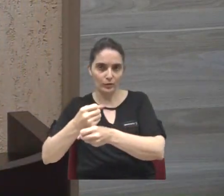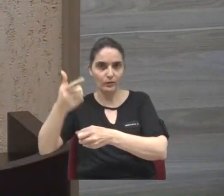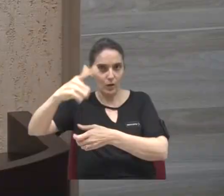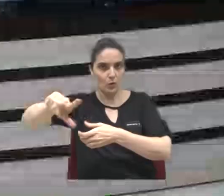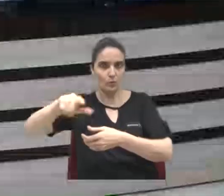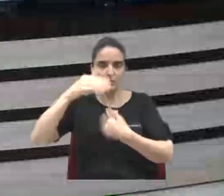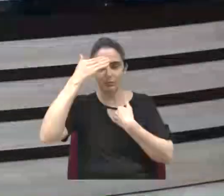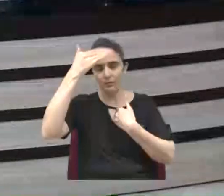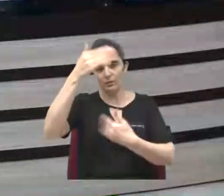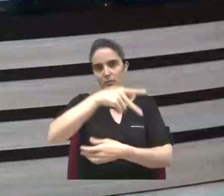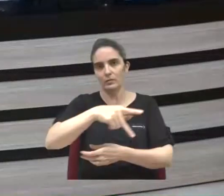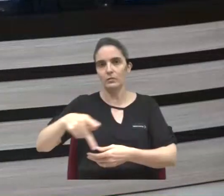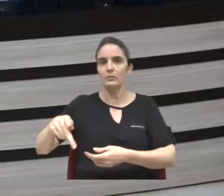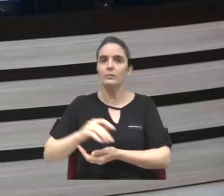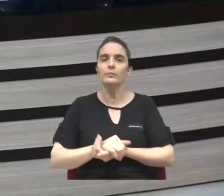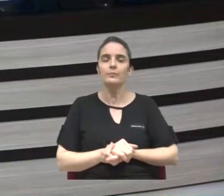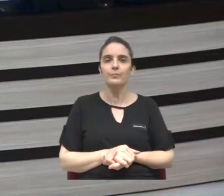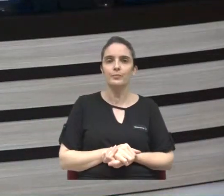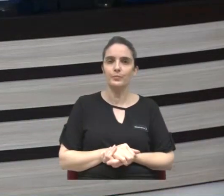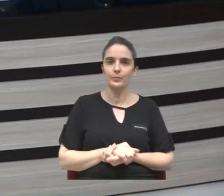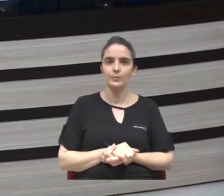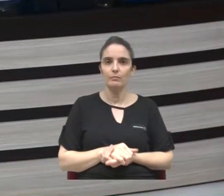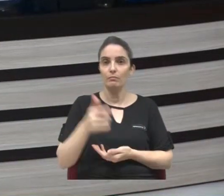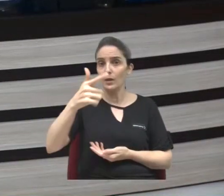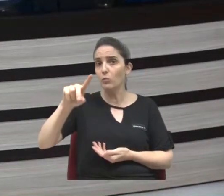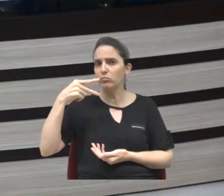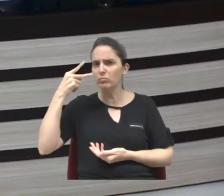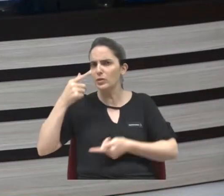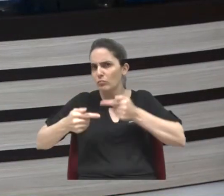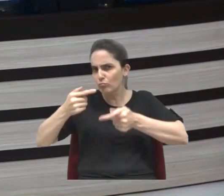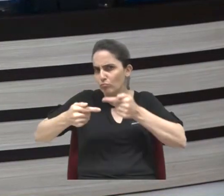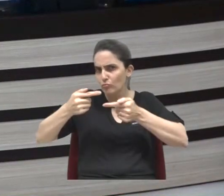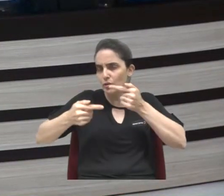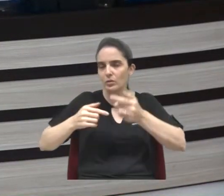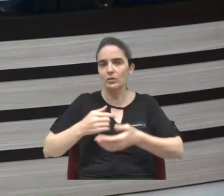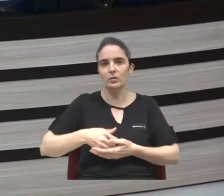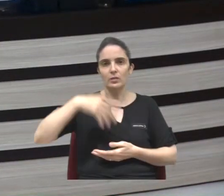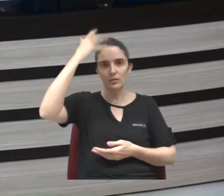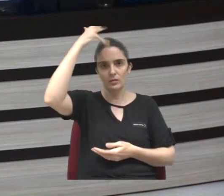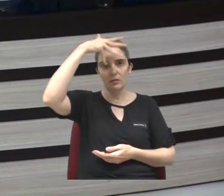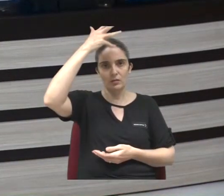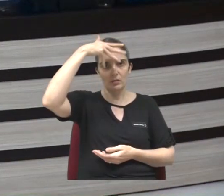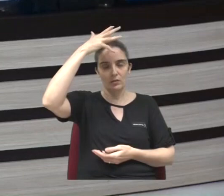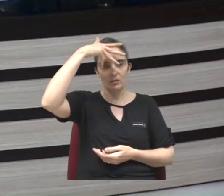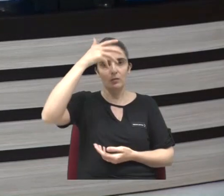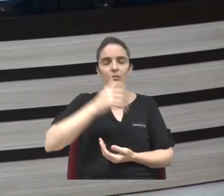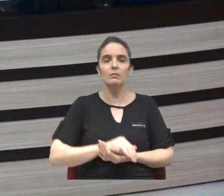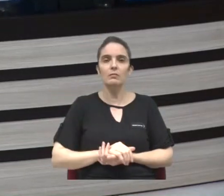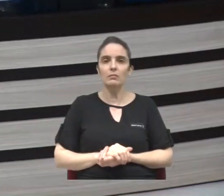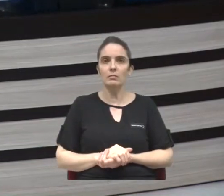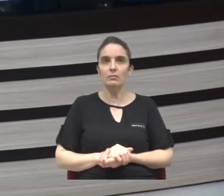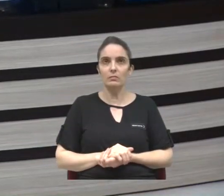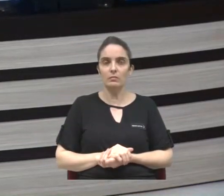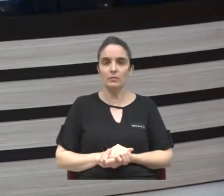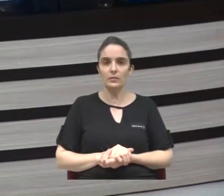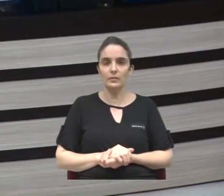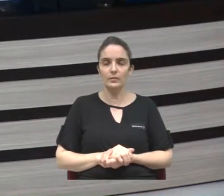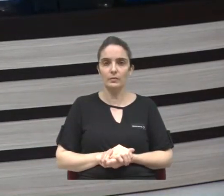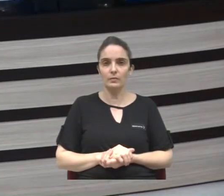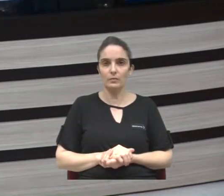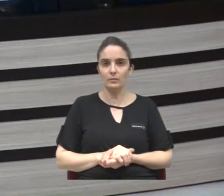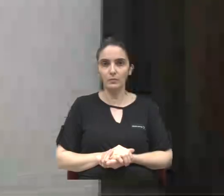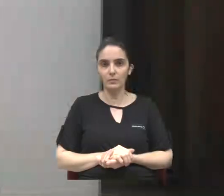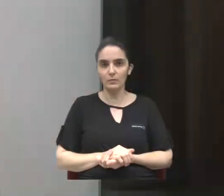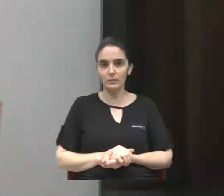presidente. Mais algum vereador deseja discutir? Desejo discutir, senhor presidente. Discutir o requerimento da vereadora Érica Tanque.